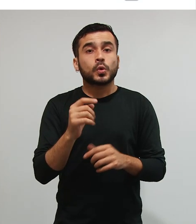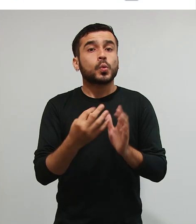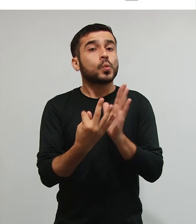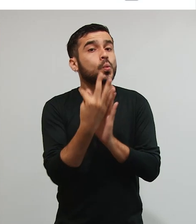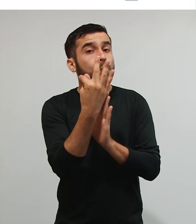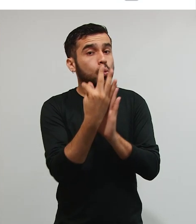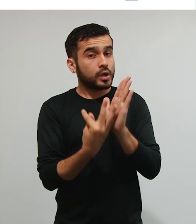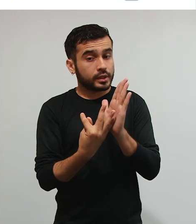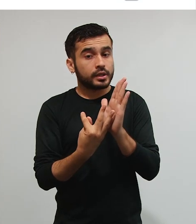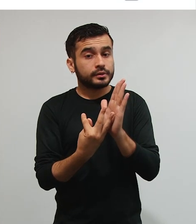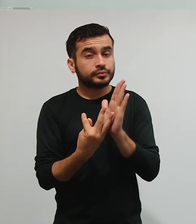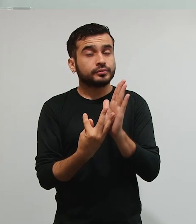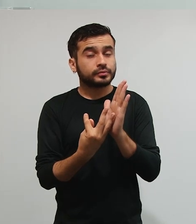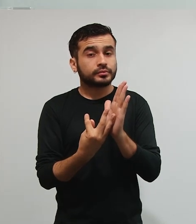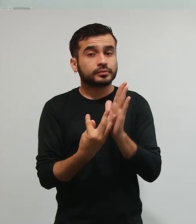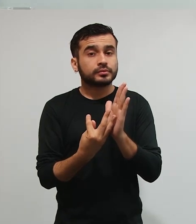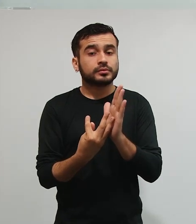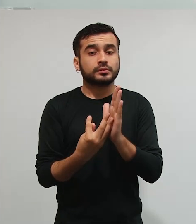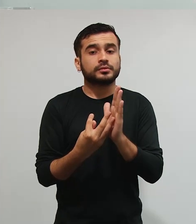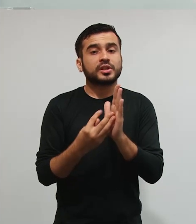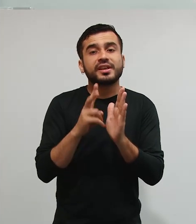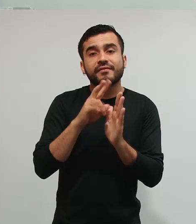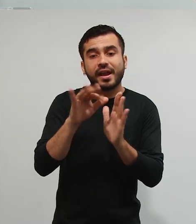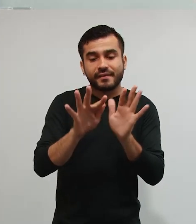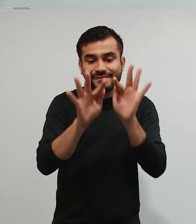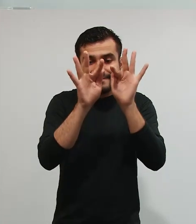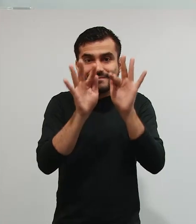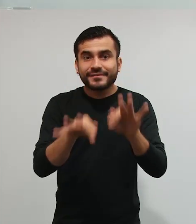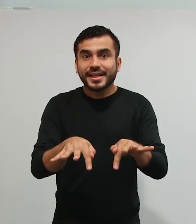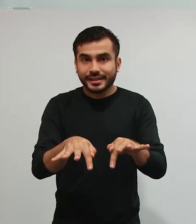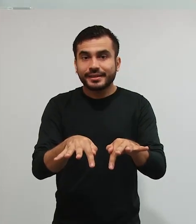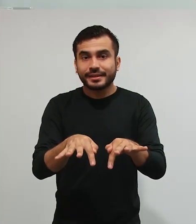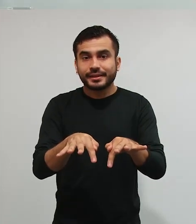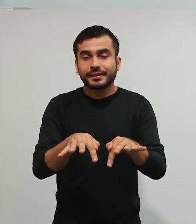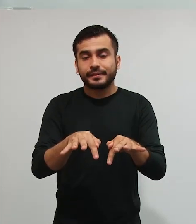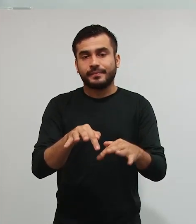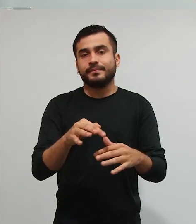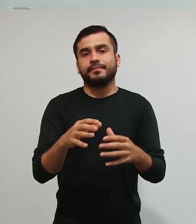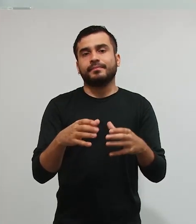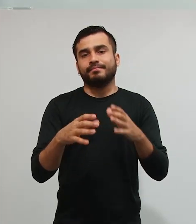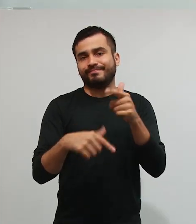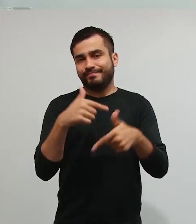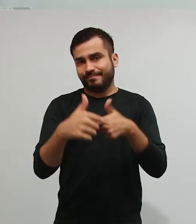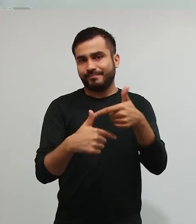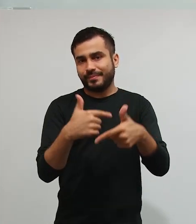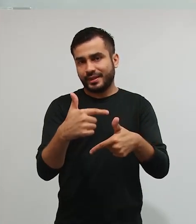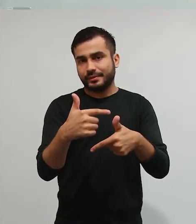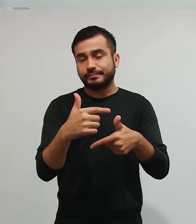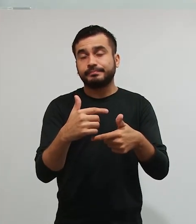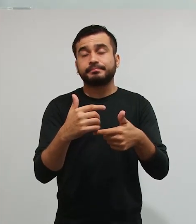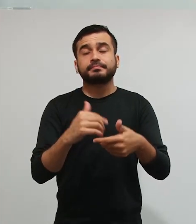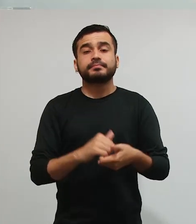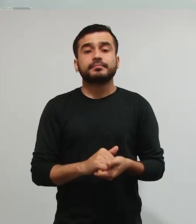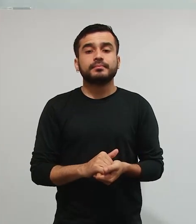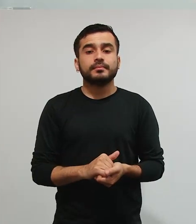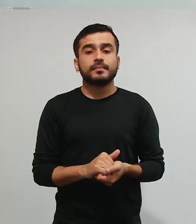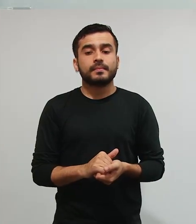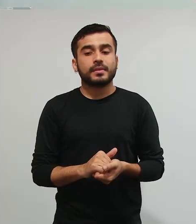o seu texto é um texto que encerra a etapa, tá? Então,